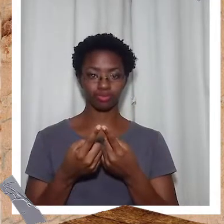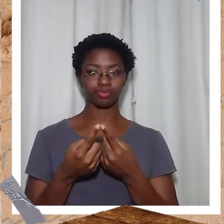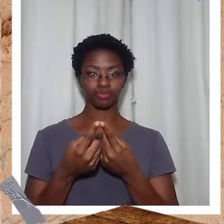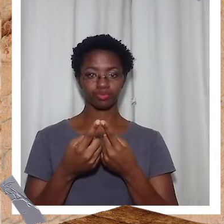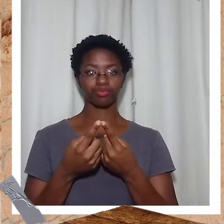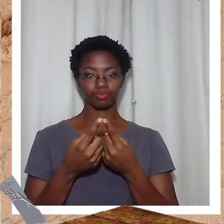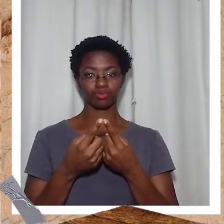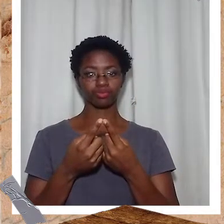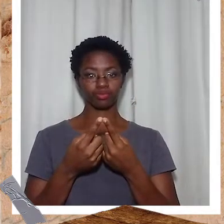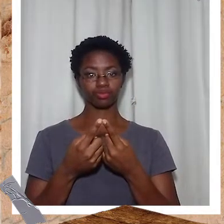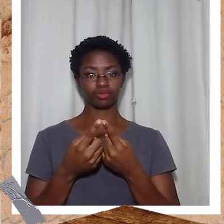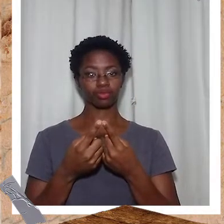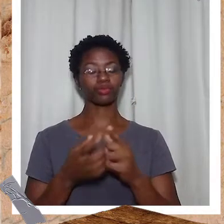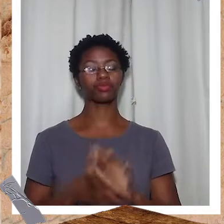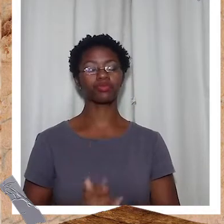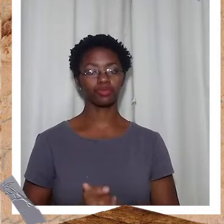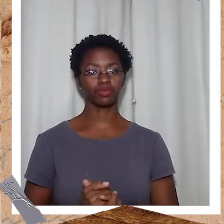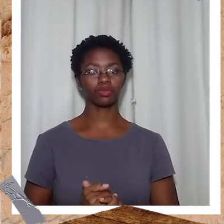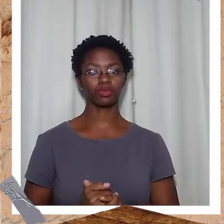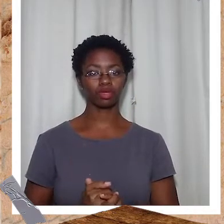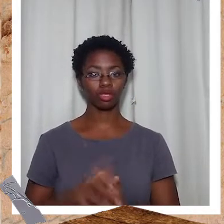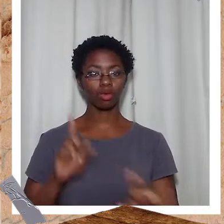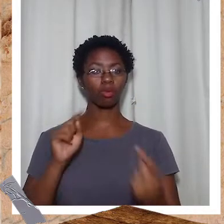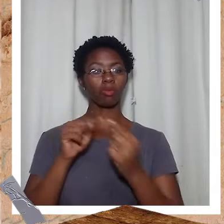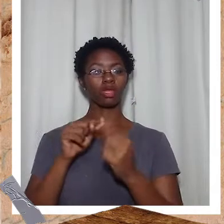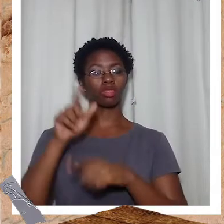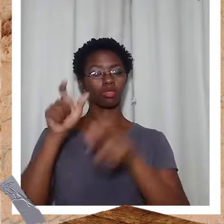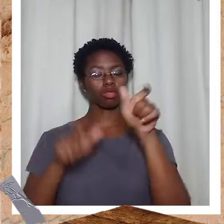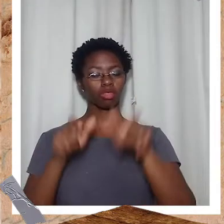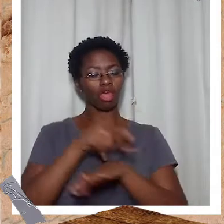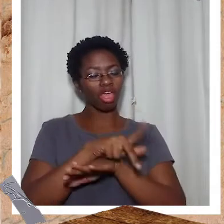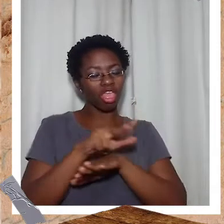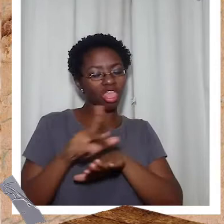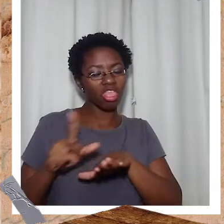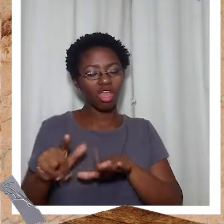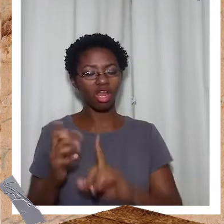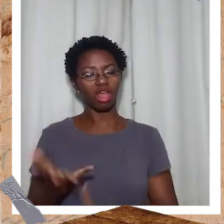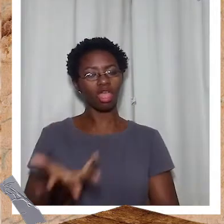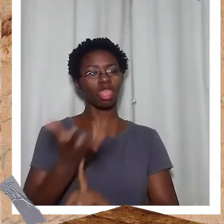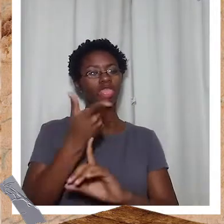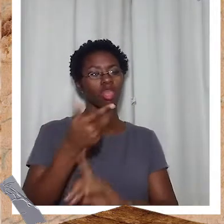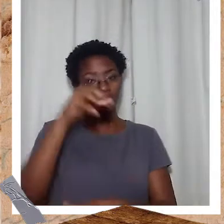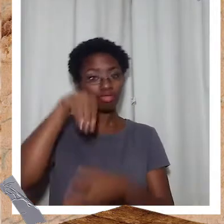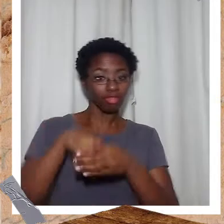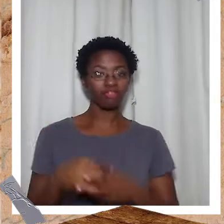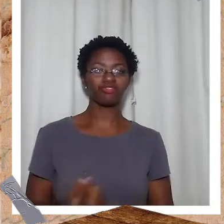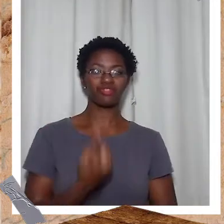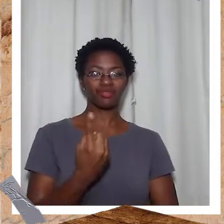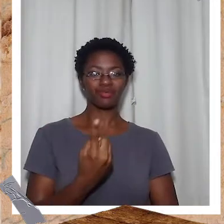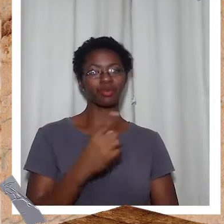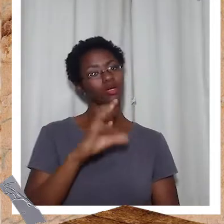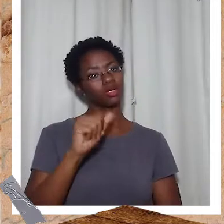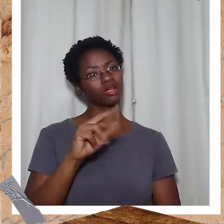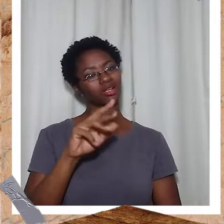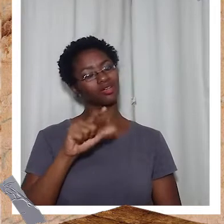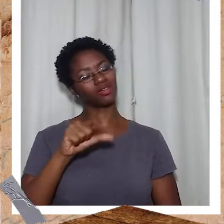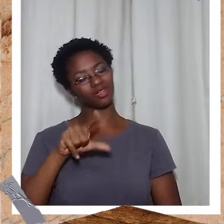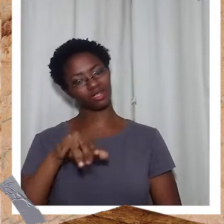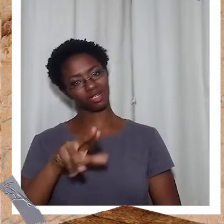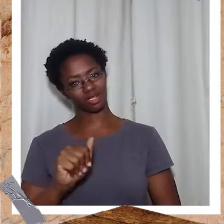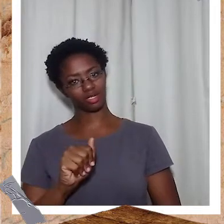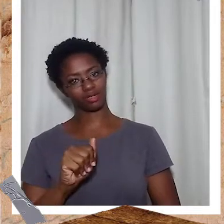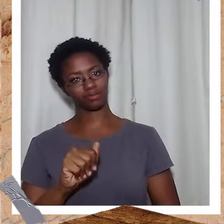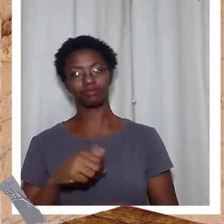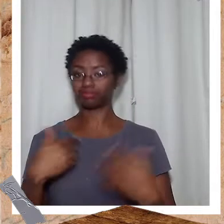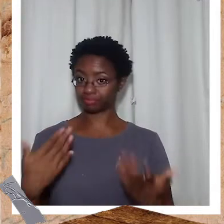referente a uma Carolina multiartista, foi a palavra que Raquel e Hélio usaram, né? Uma Carolina Maria